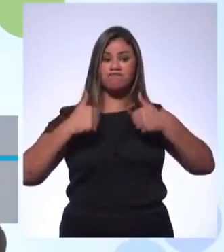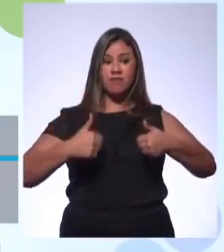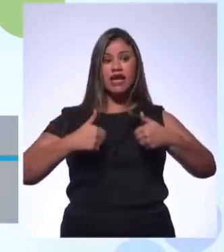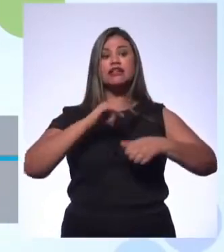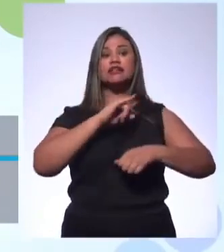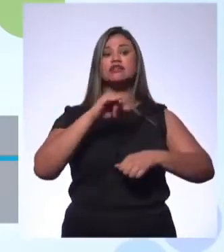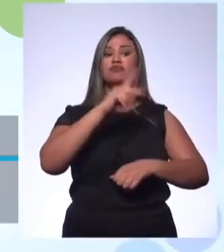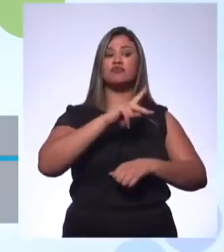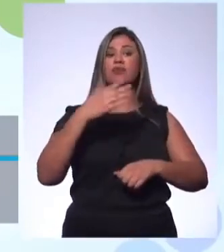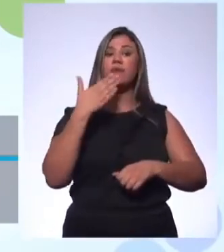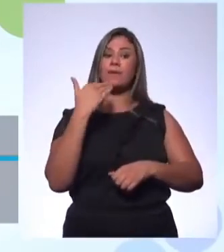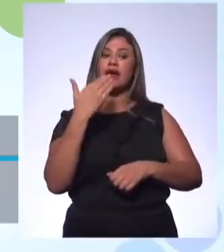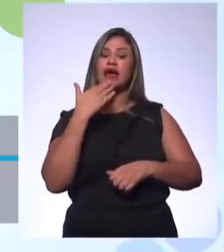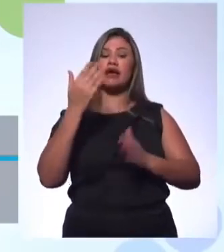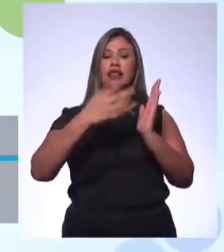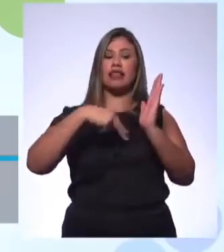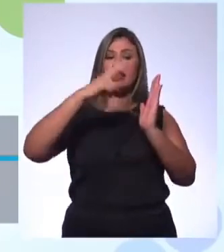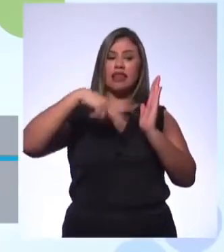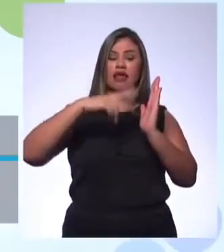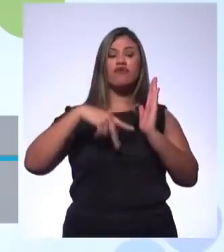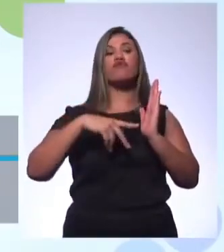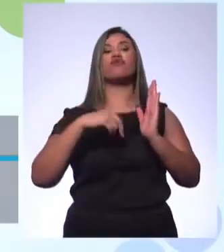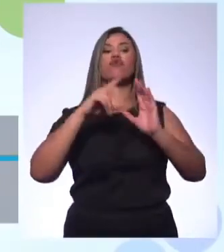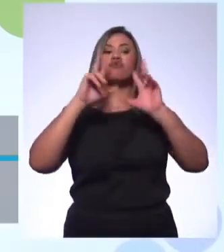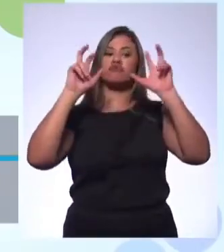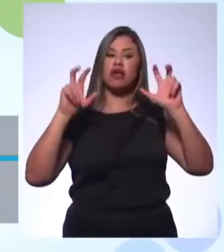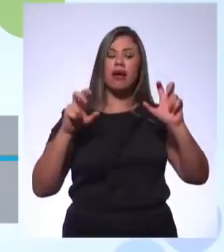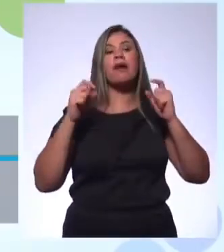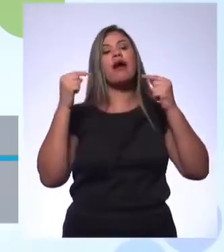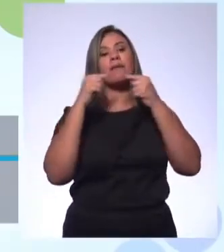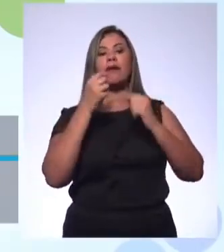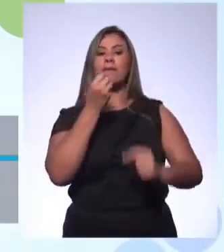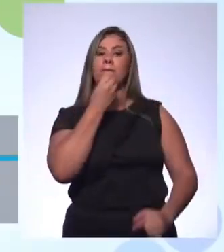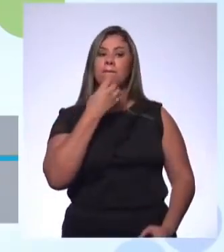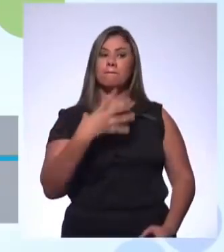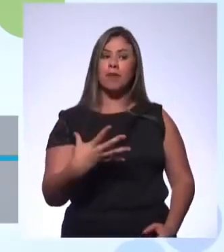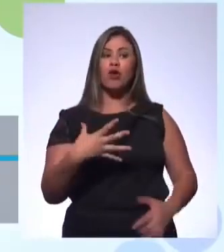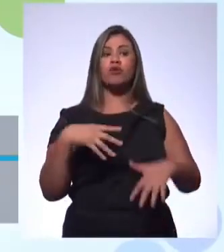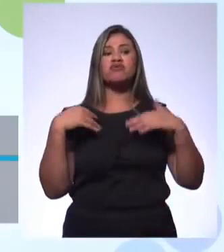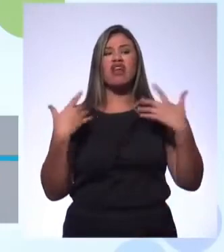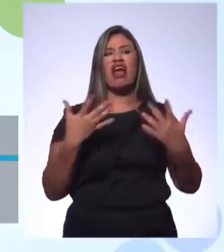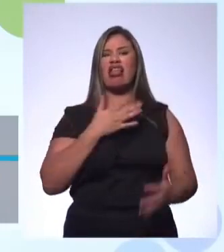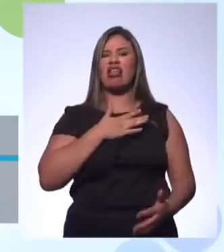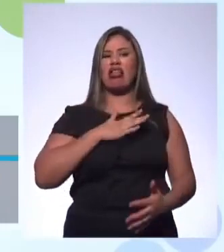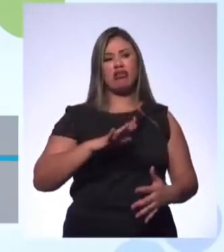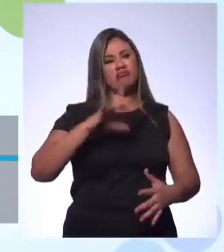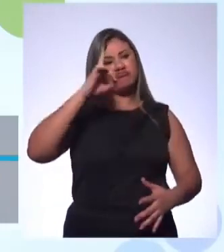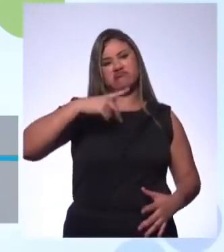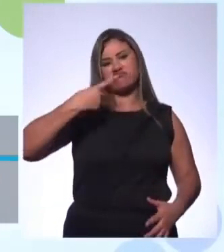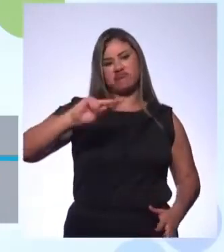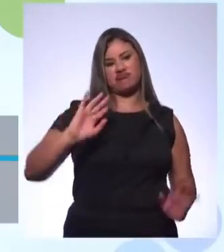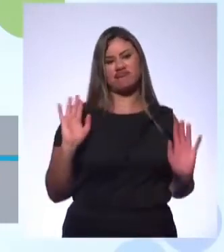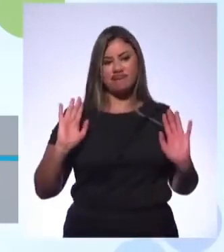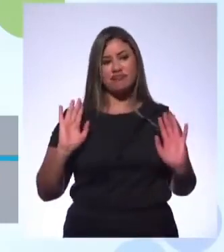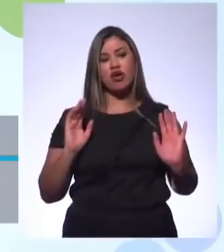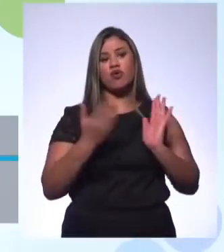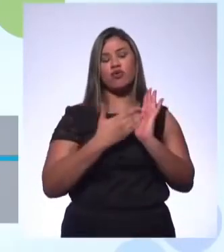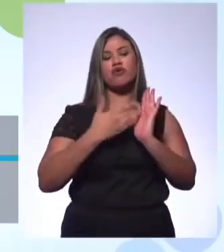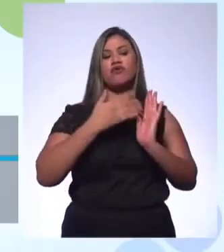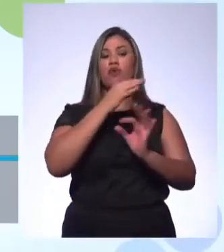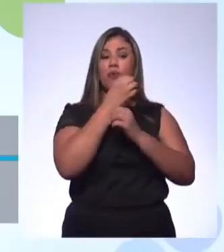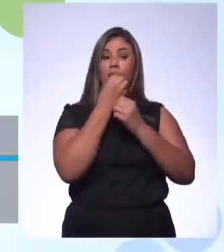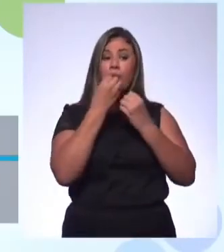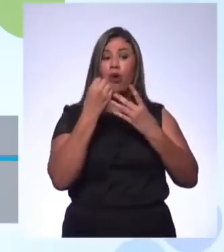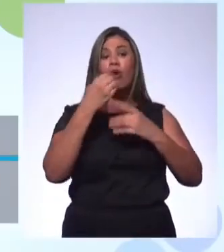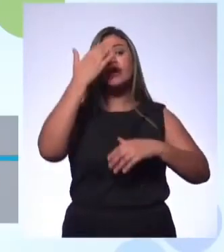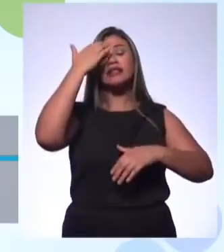o professor pede, olha, leia o livro X, o livro é bom. Então, olha, mas eu não gostei. É um direito que você tem. Mas o livro é bom. Então,